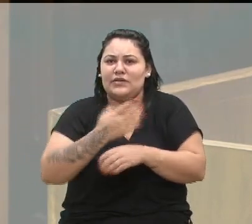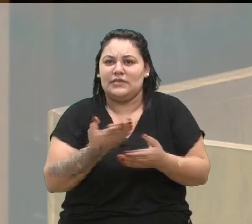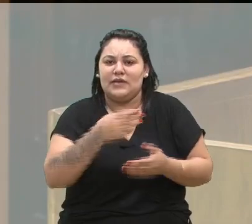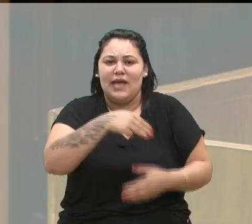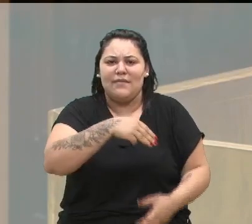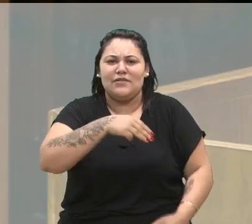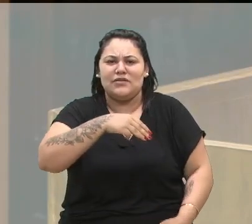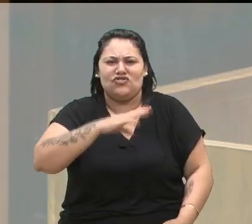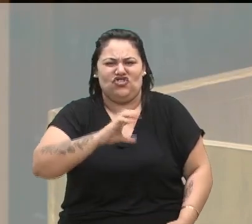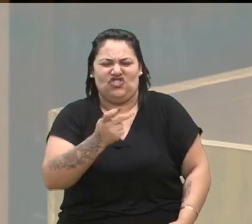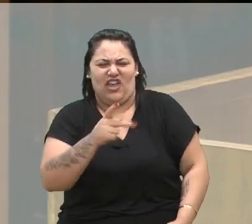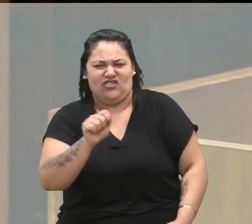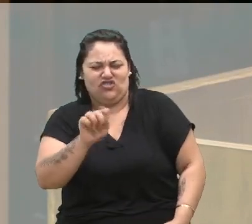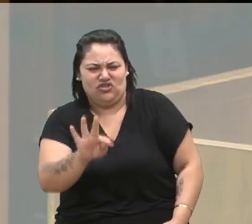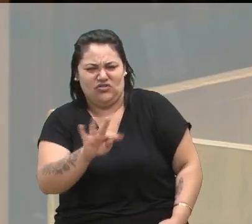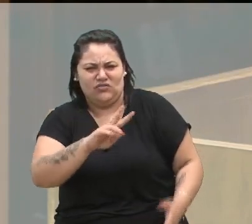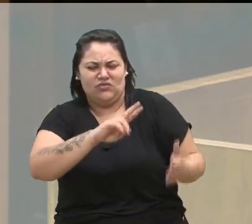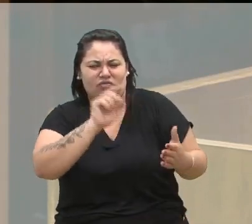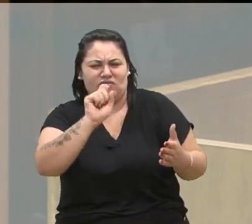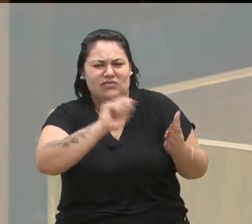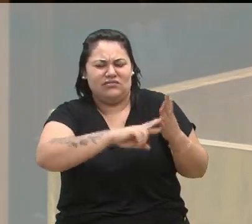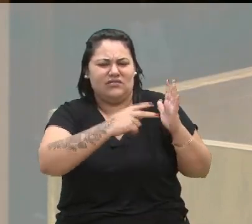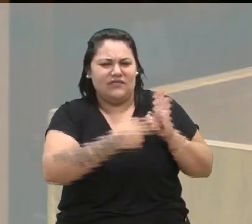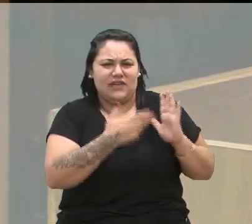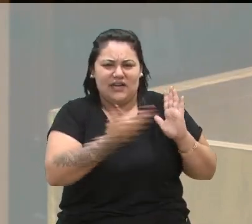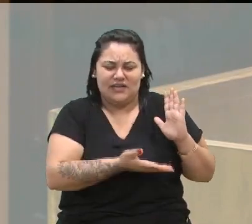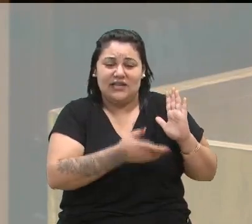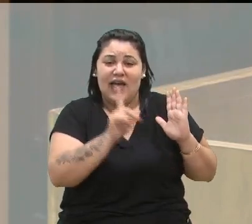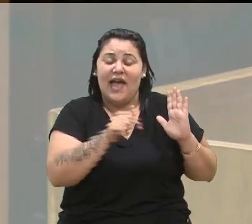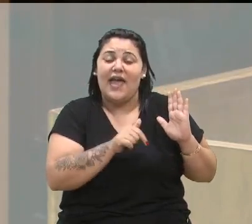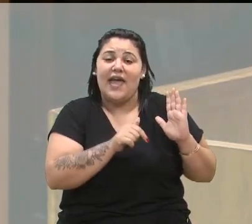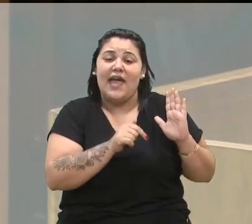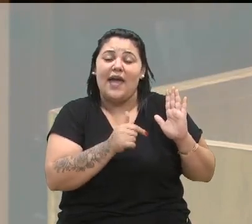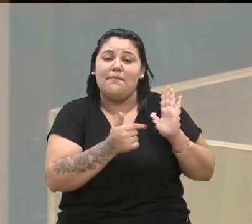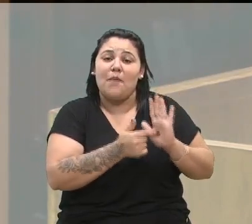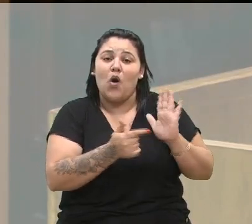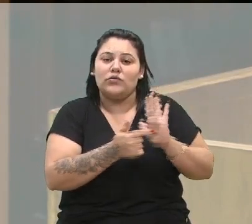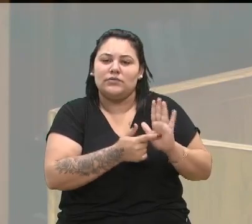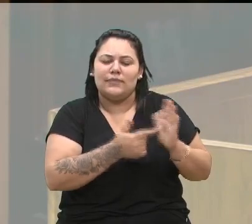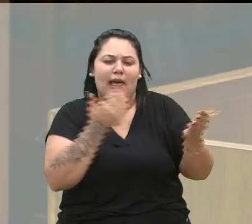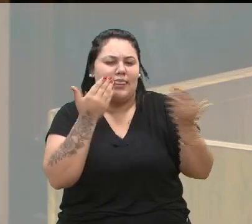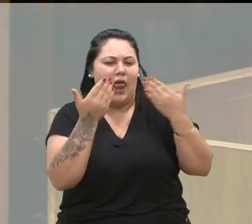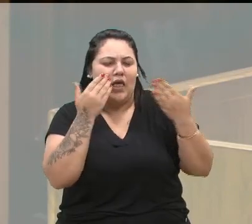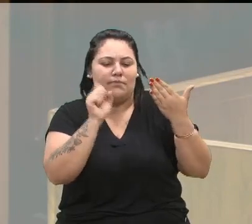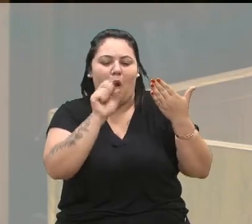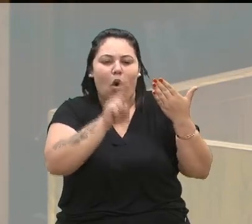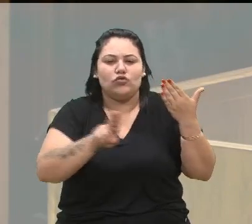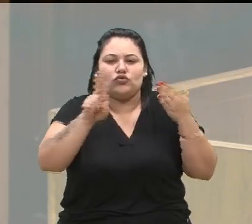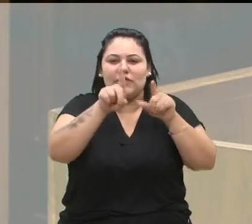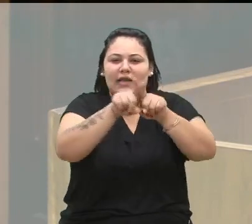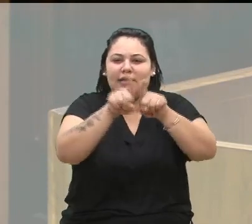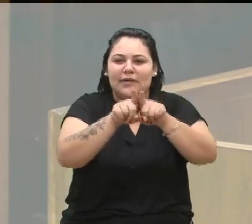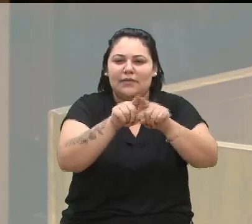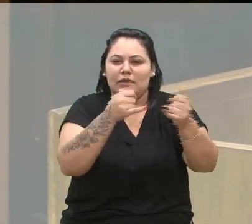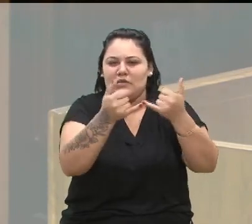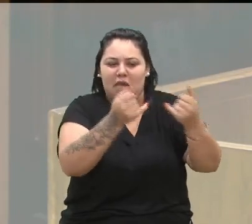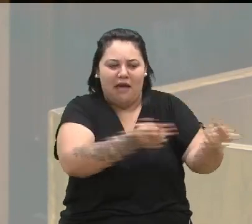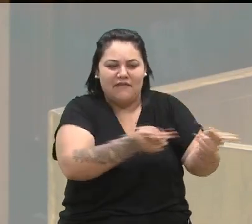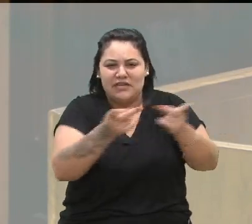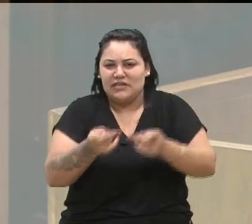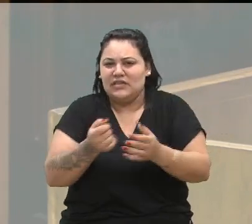é essa ferramenta, né? O MChat, ele é um indicador que pode ser aplicado, né, durante as visitas